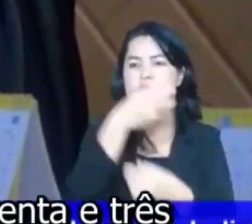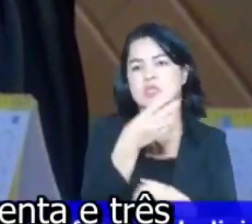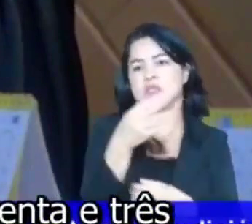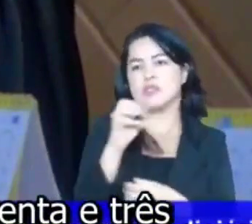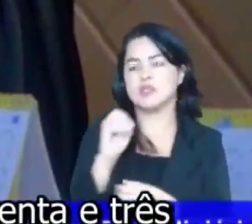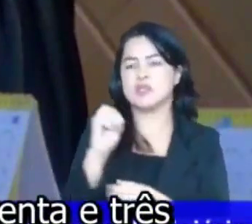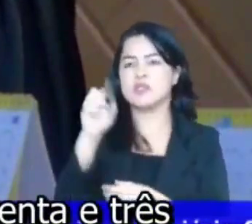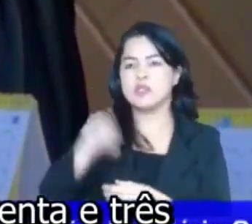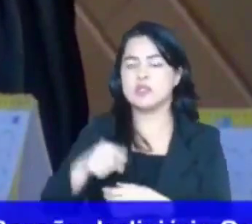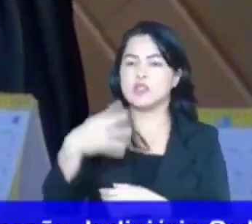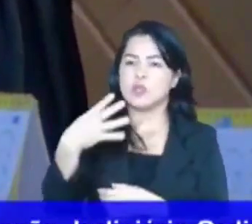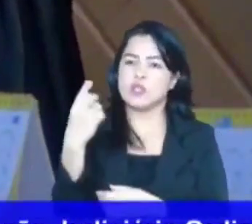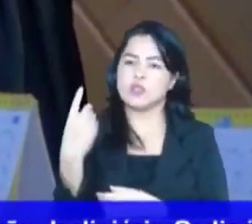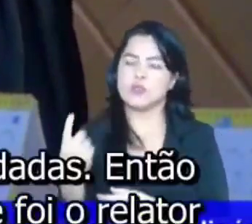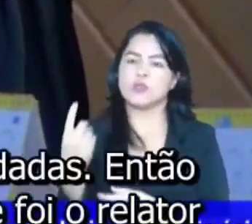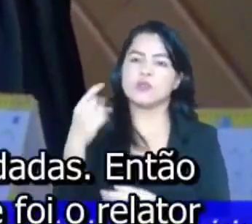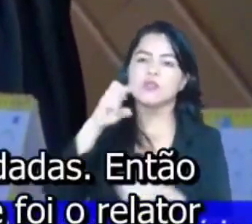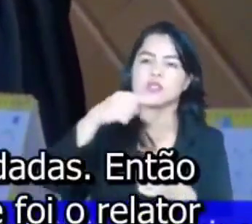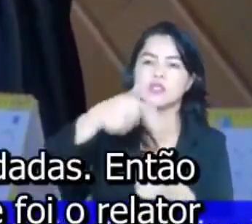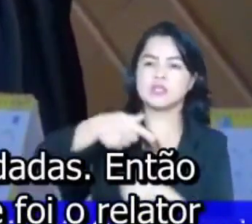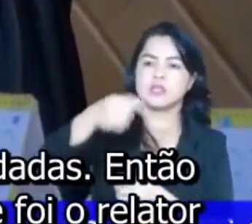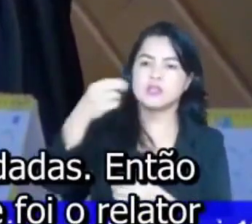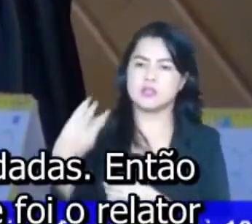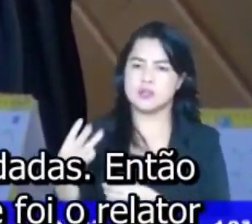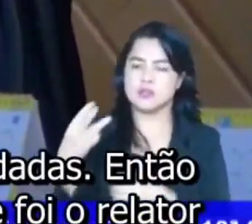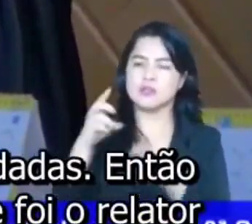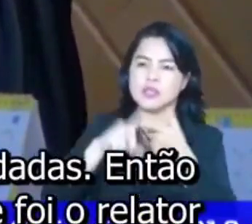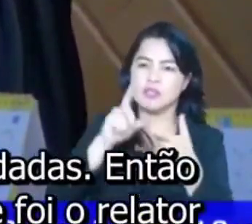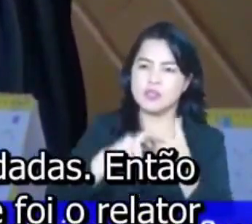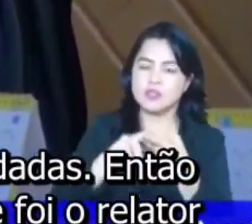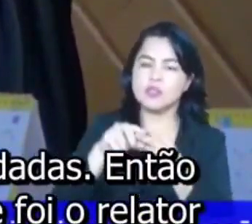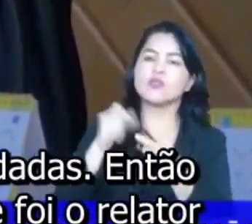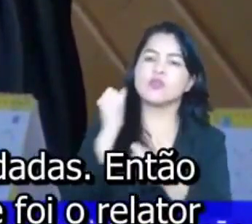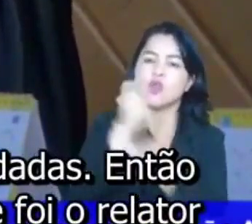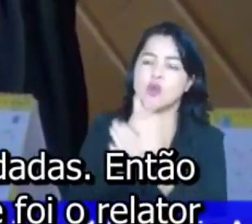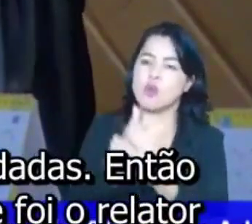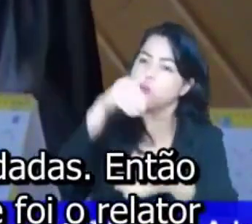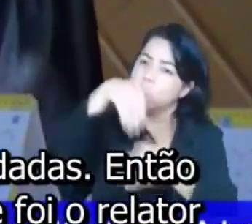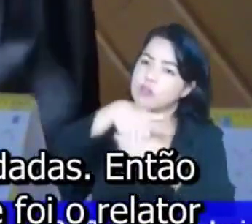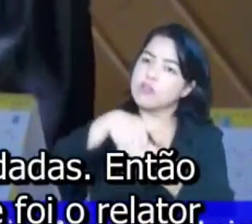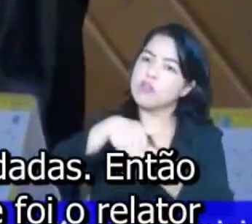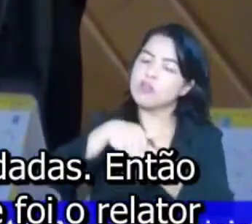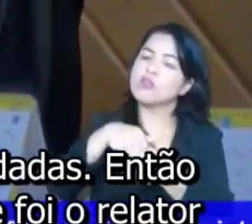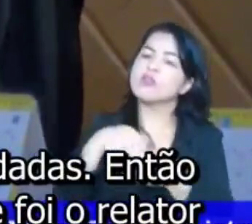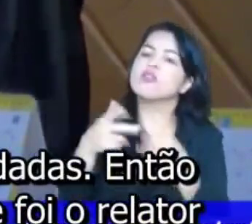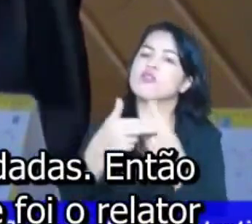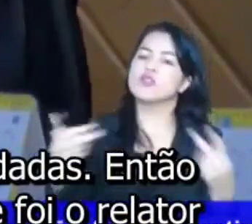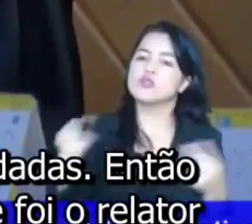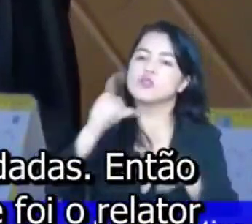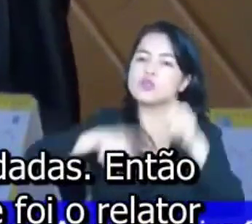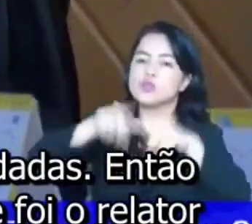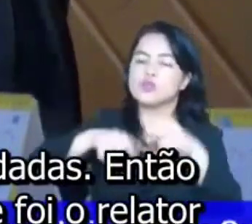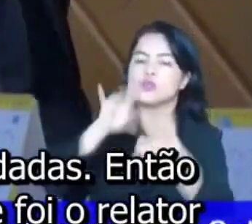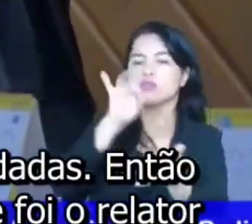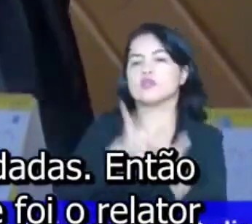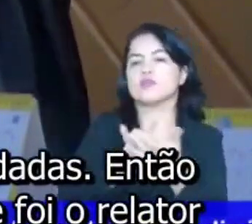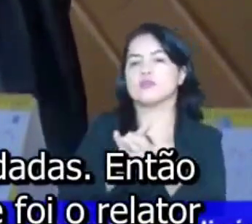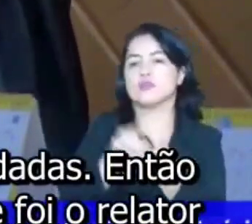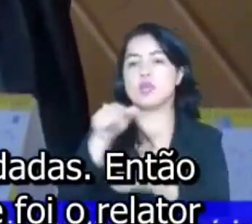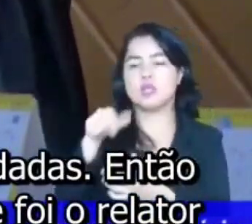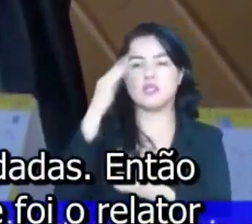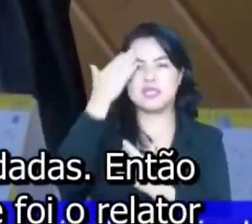41A e 73, captação ilícita de recursos, compra de votos e condutas vedadas. Então, esse foi o entendimento